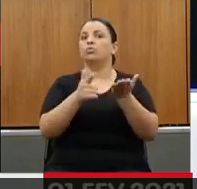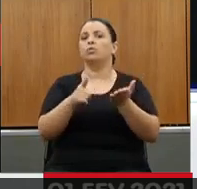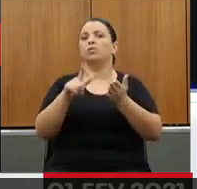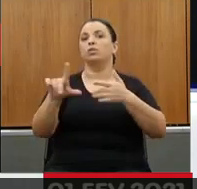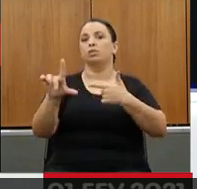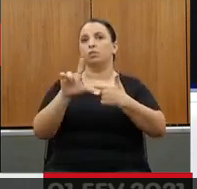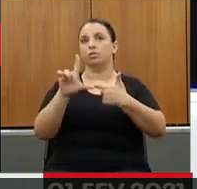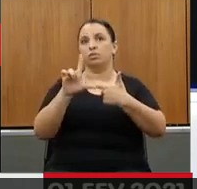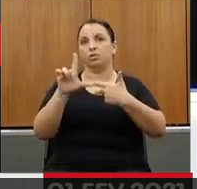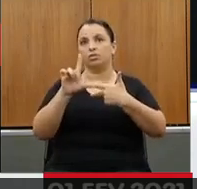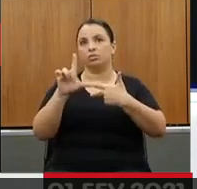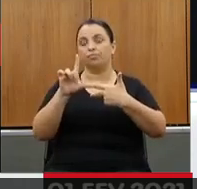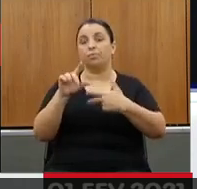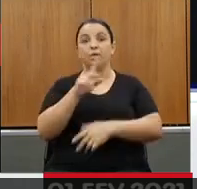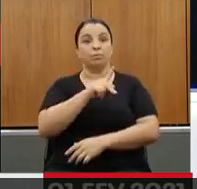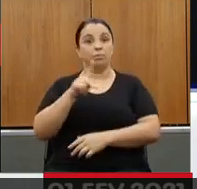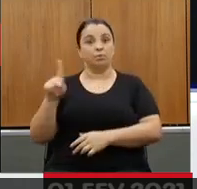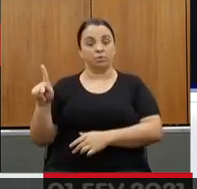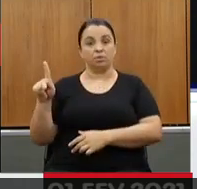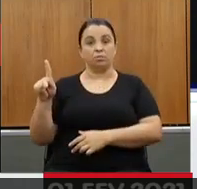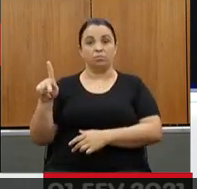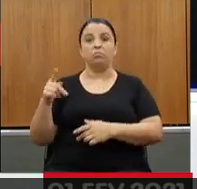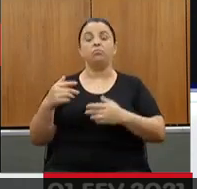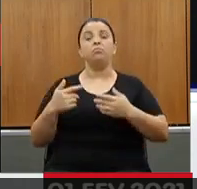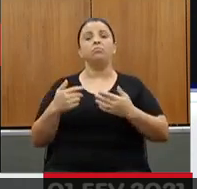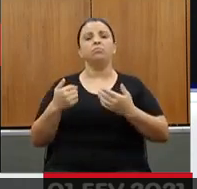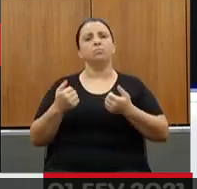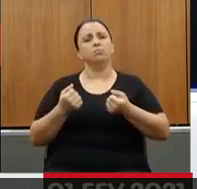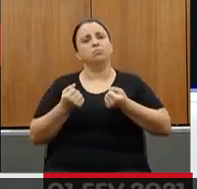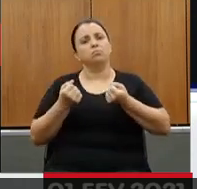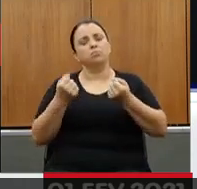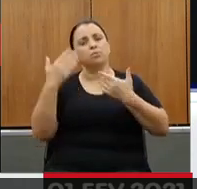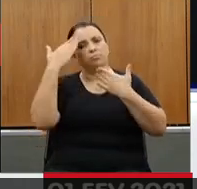A presidência manifesta a todos seus agradecimentos pela